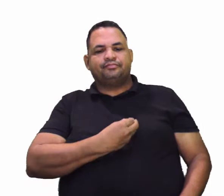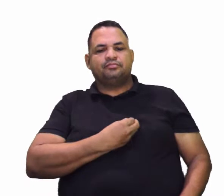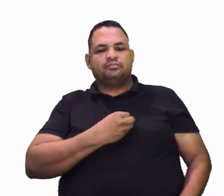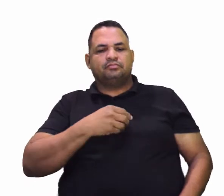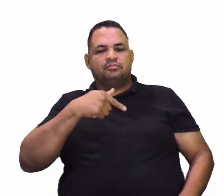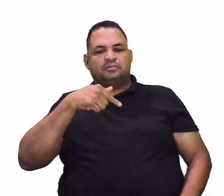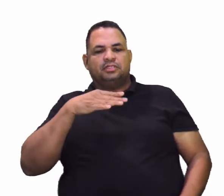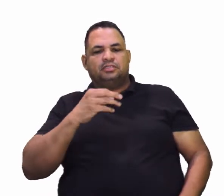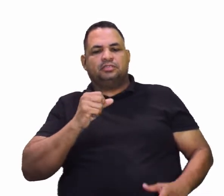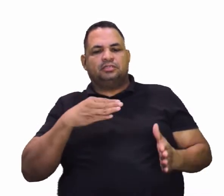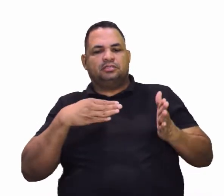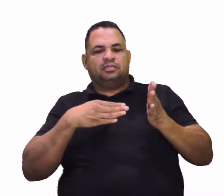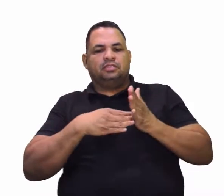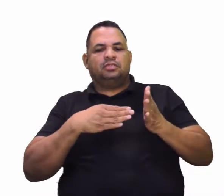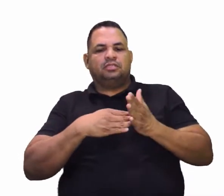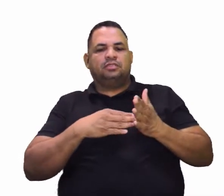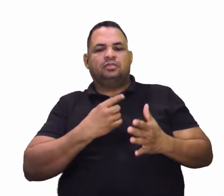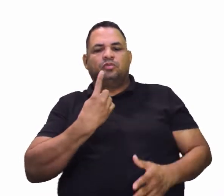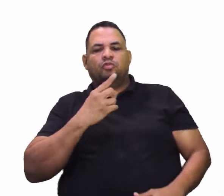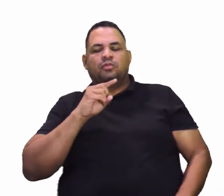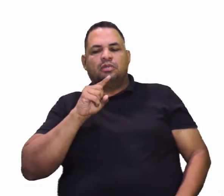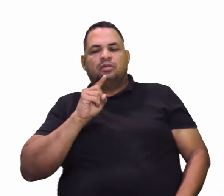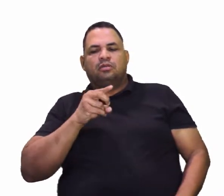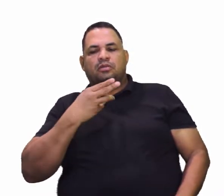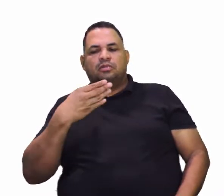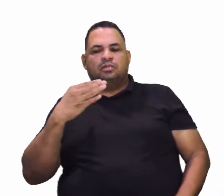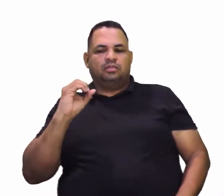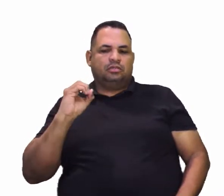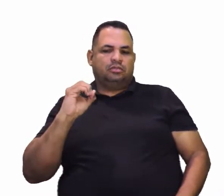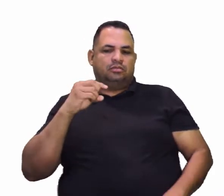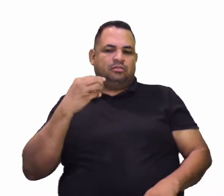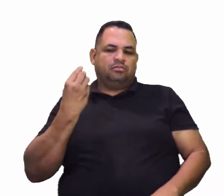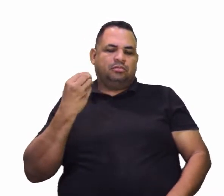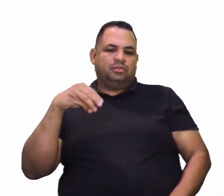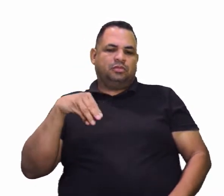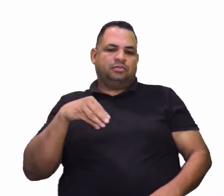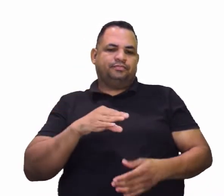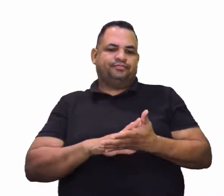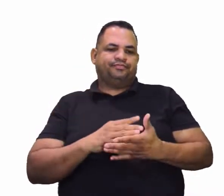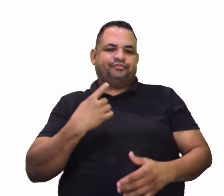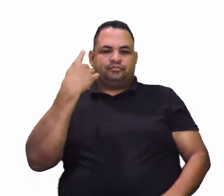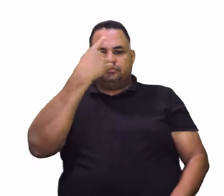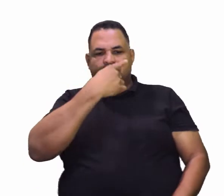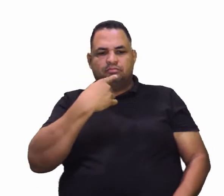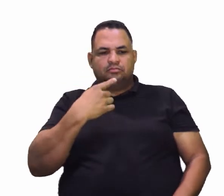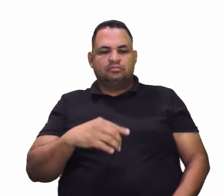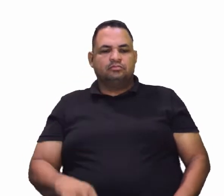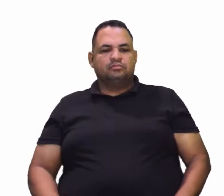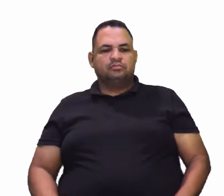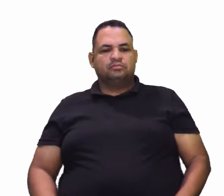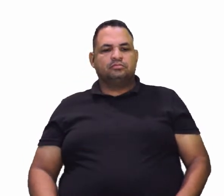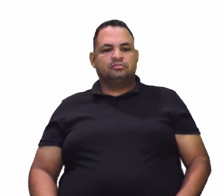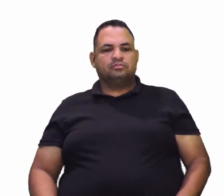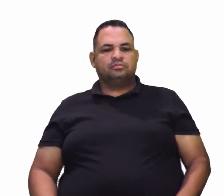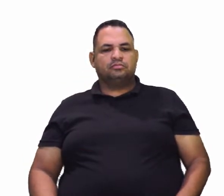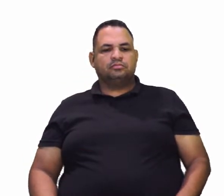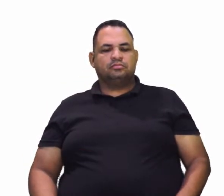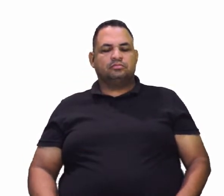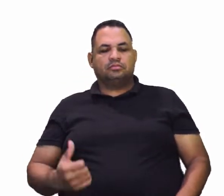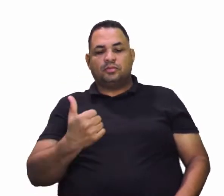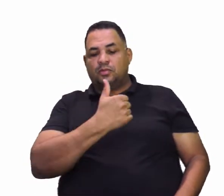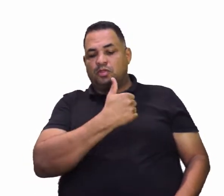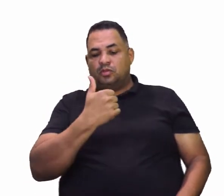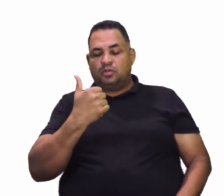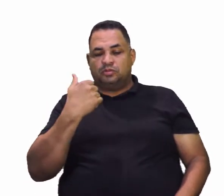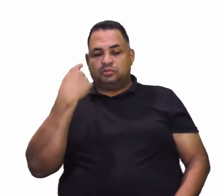das 7:30 até a 1:30. It is 11 o'clock now. São